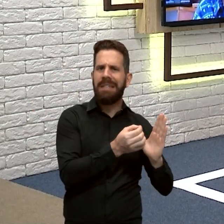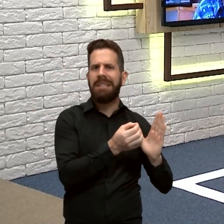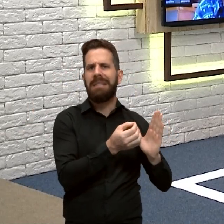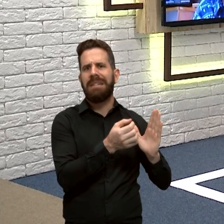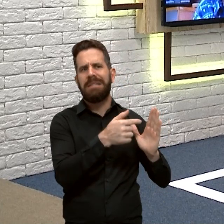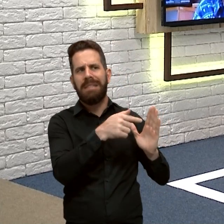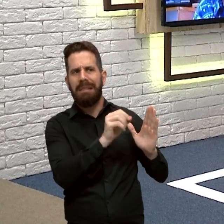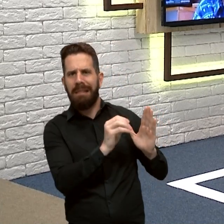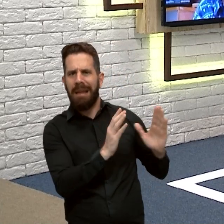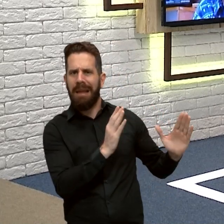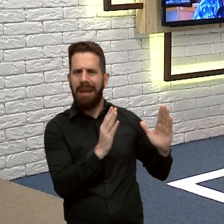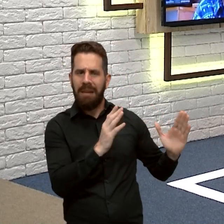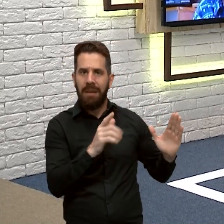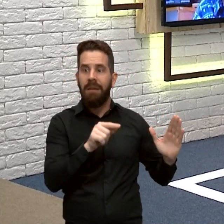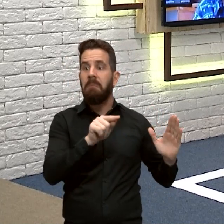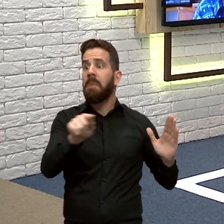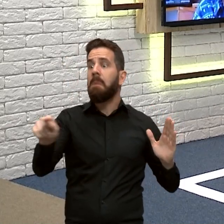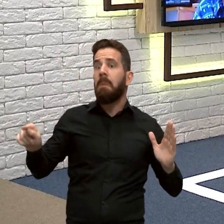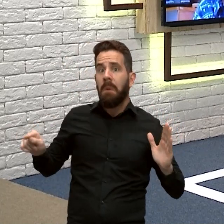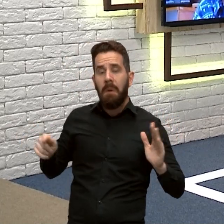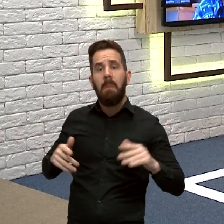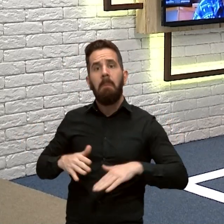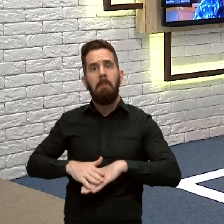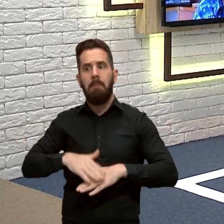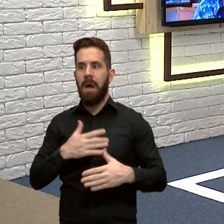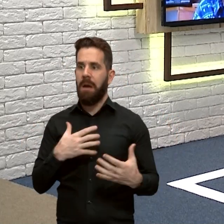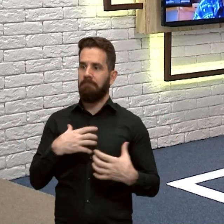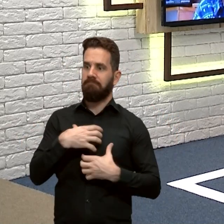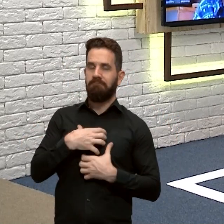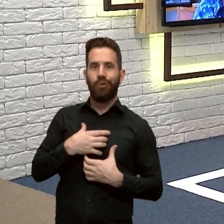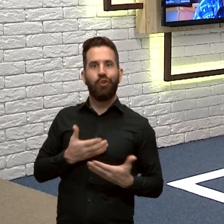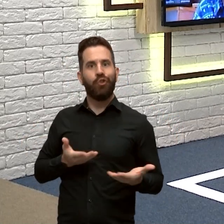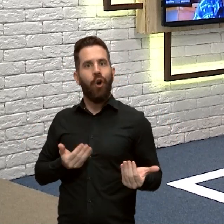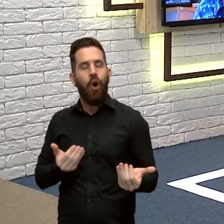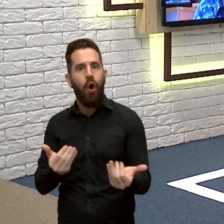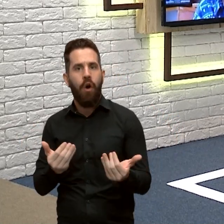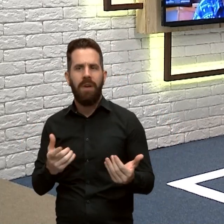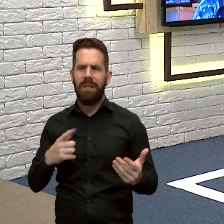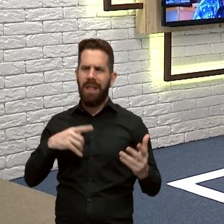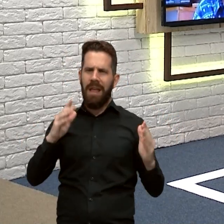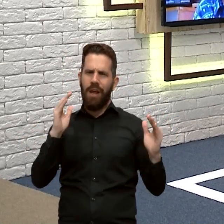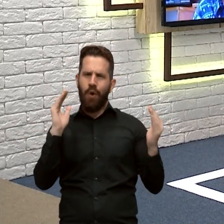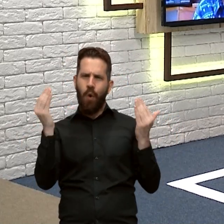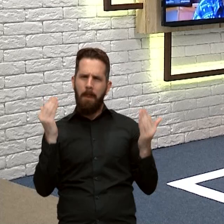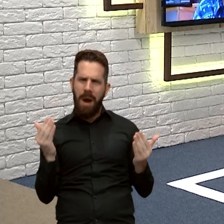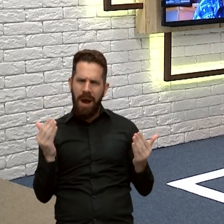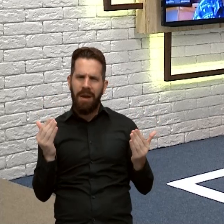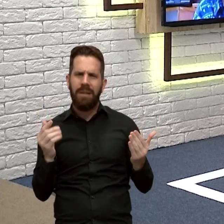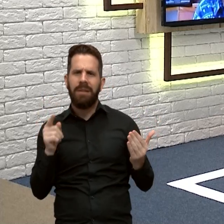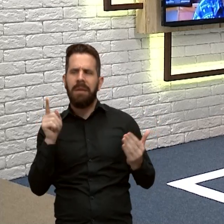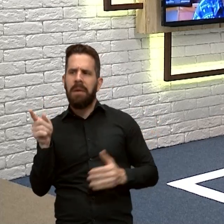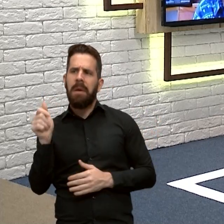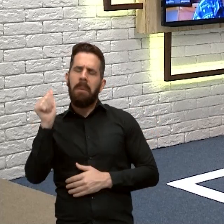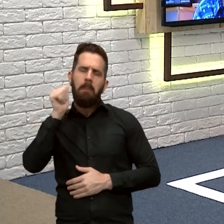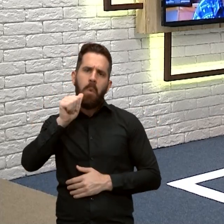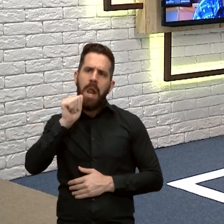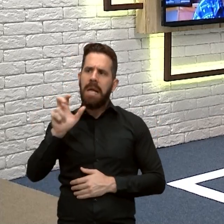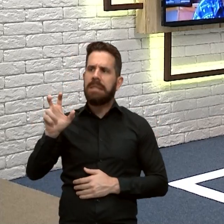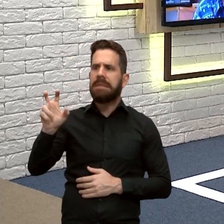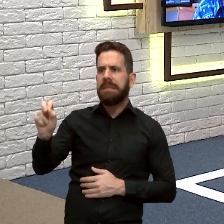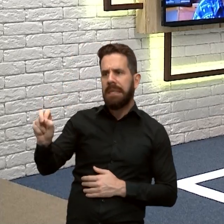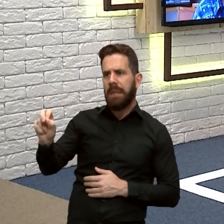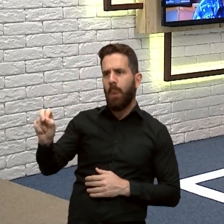uma qualidade de vida maior. Tem até umas comparações, às vezes, na internet, né, com personagens. Uma mulher de 50 anos nos